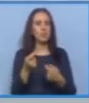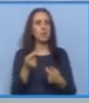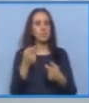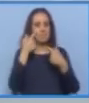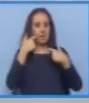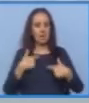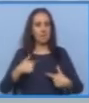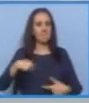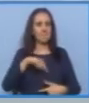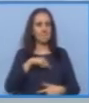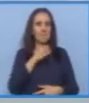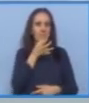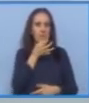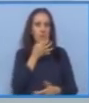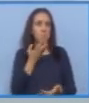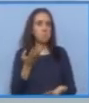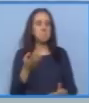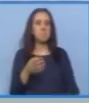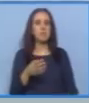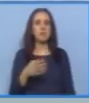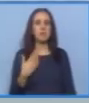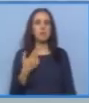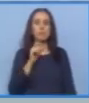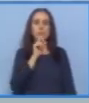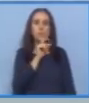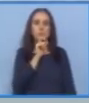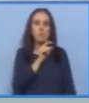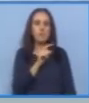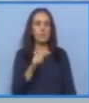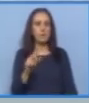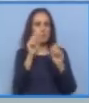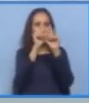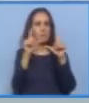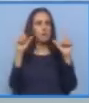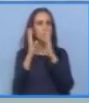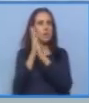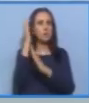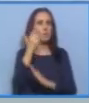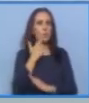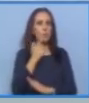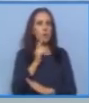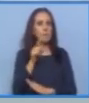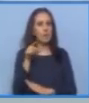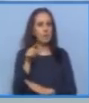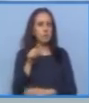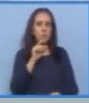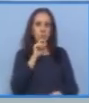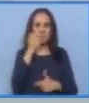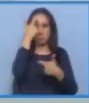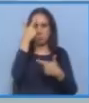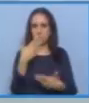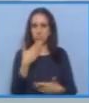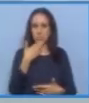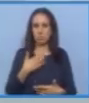carne. Talvez não nos cruzemos tanto, às vezes, em certas imagens de Deus, e mesmo nessas podemos